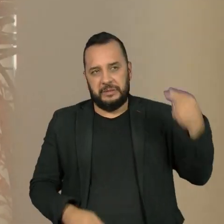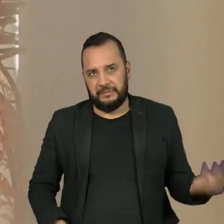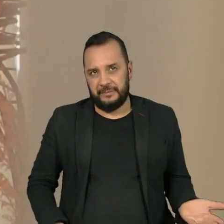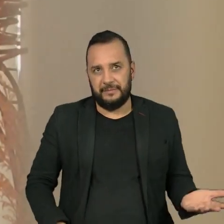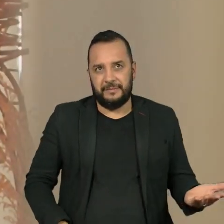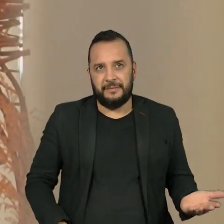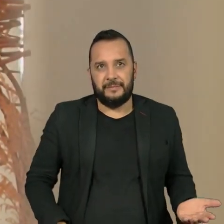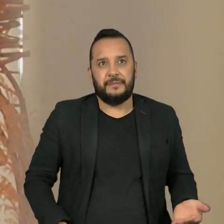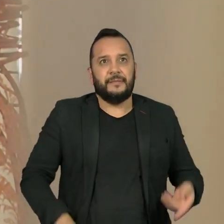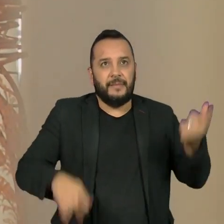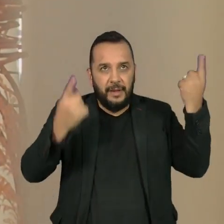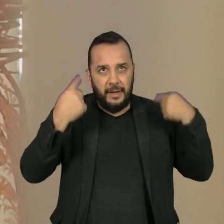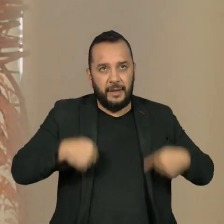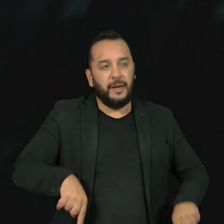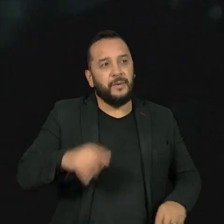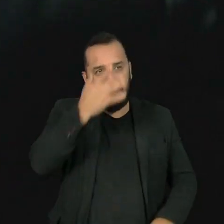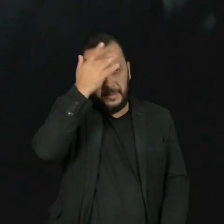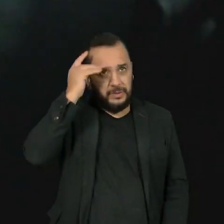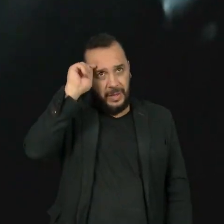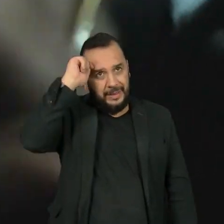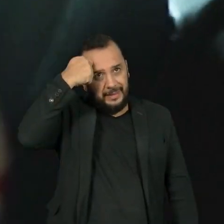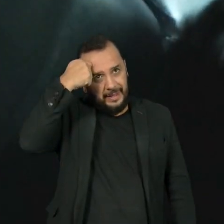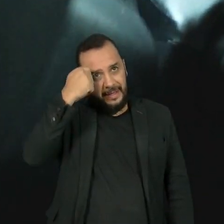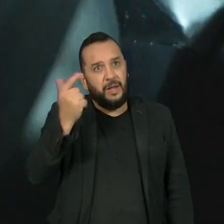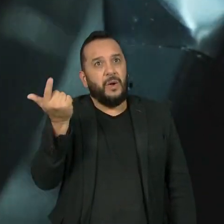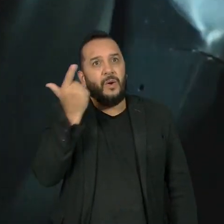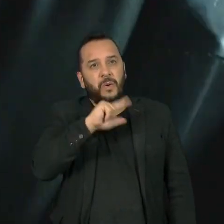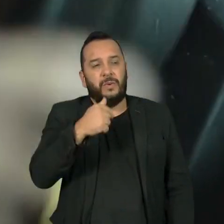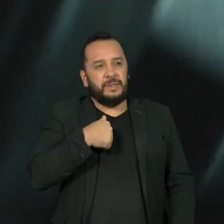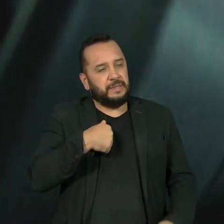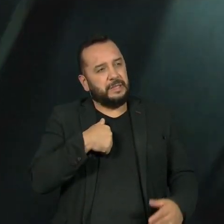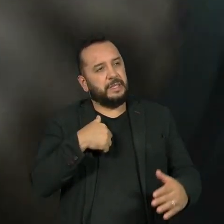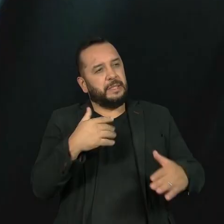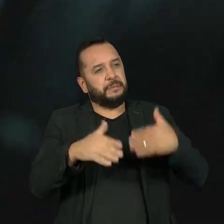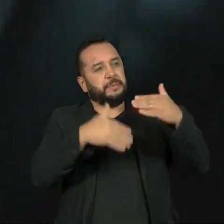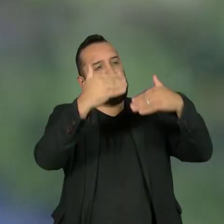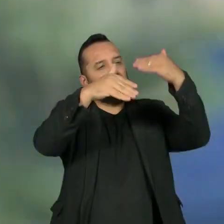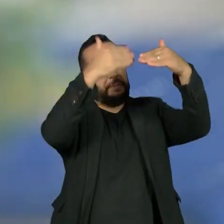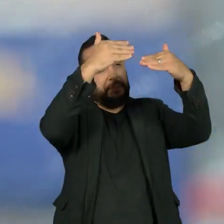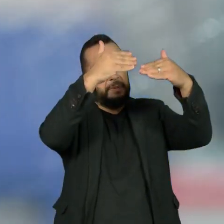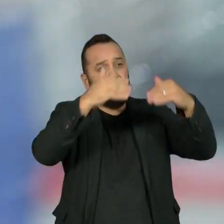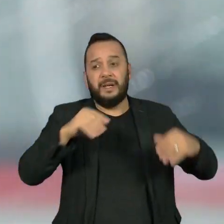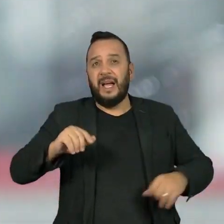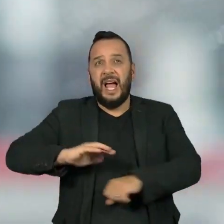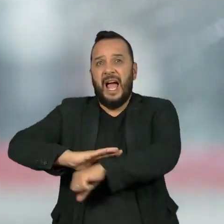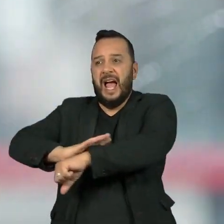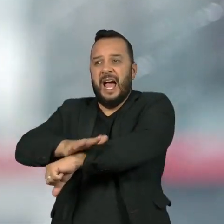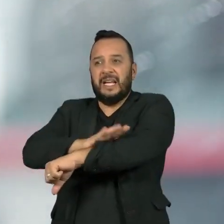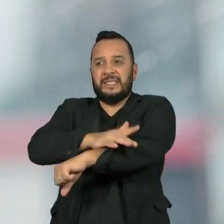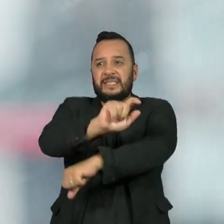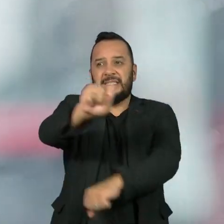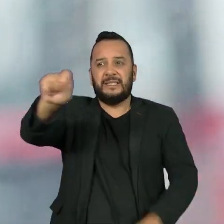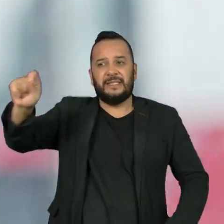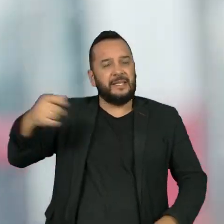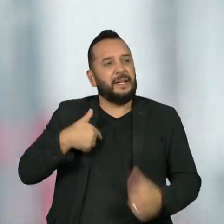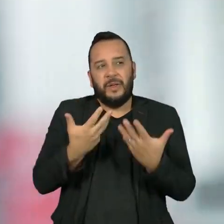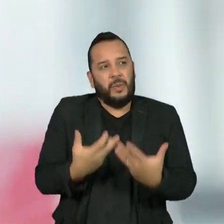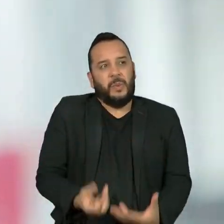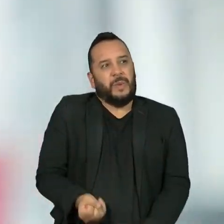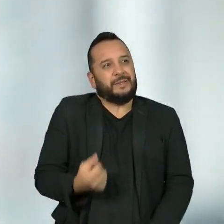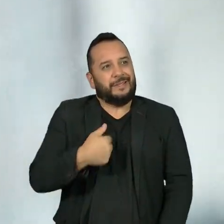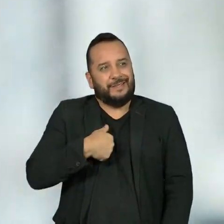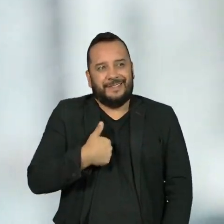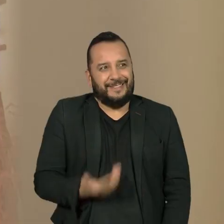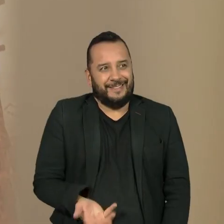Ser uma pessoa negra bem-sucedida definitivamente incomoda os racistas, porque eles não estão acostumados